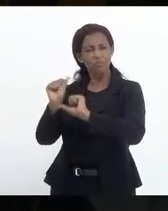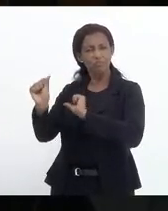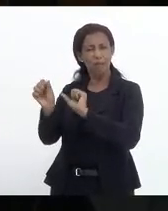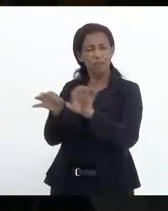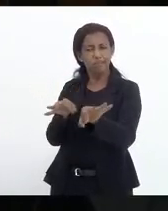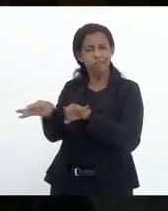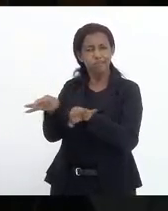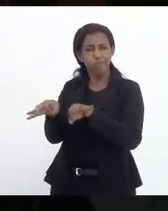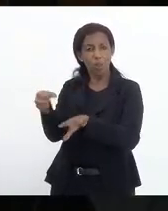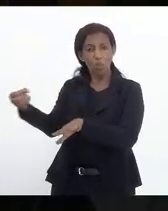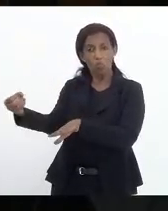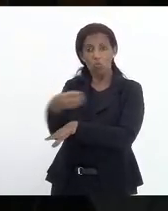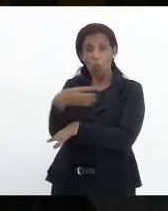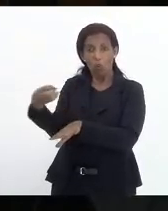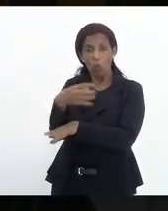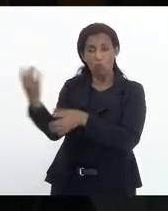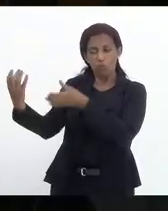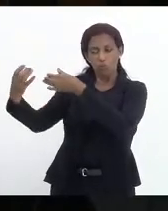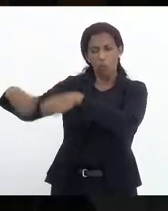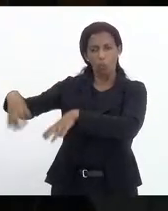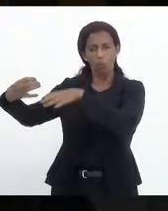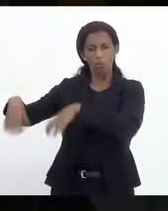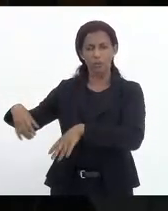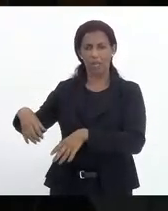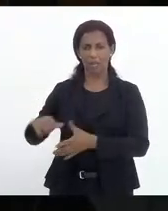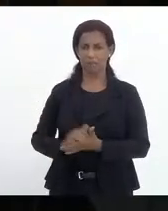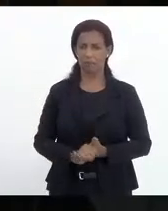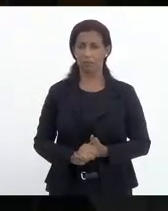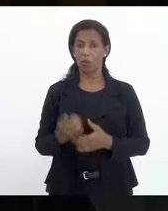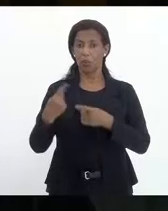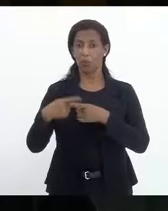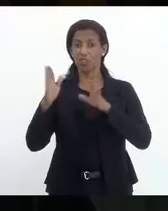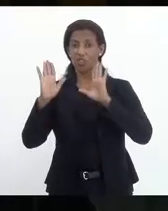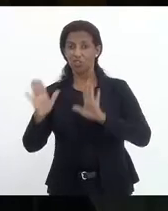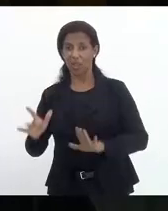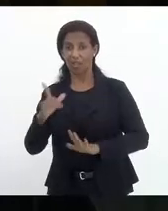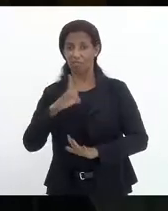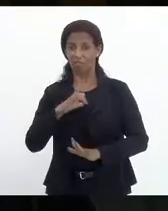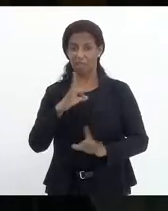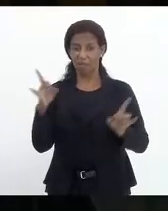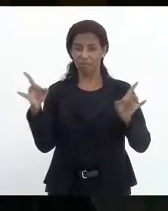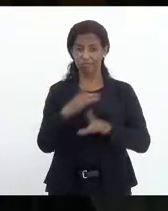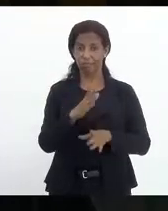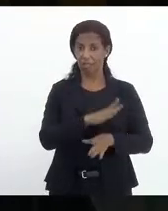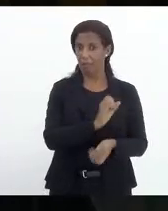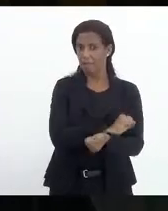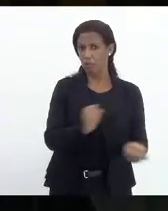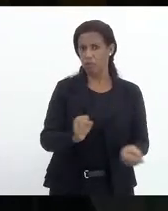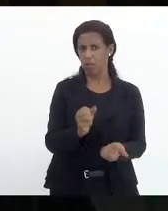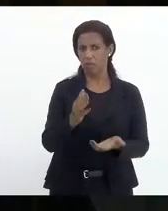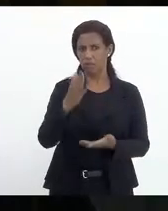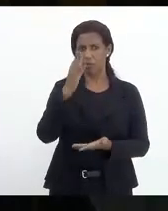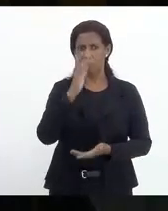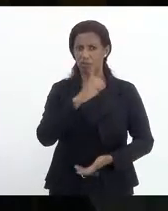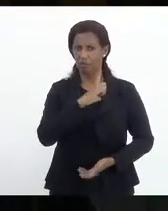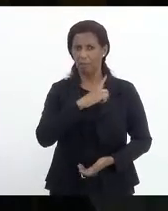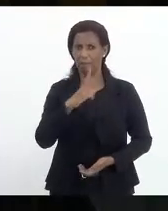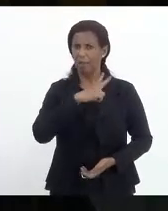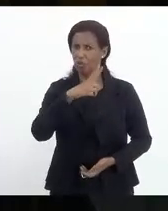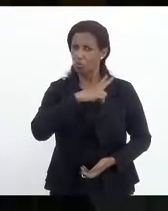para novos concursados porque já estão aqui impossível Eu